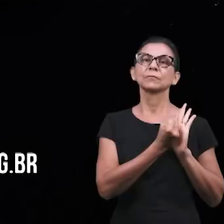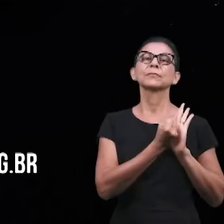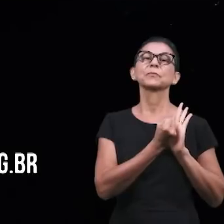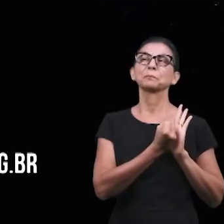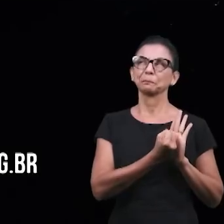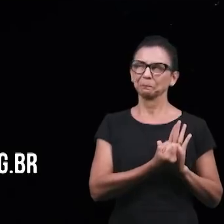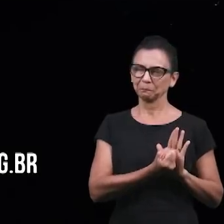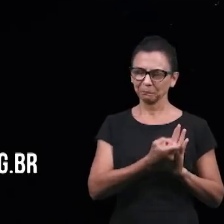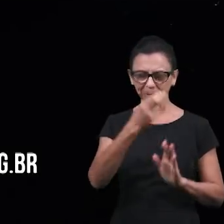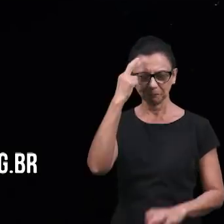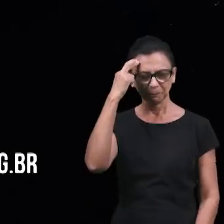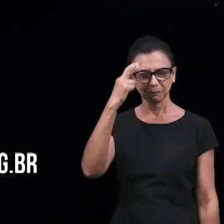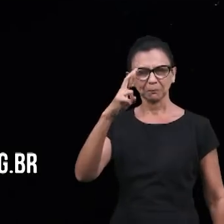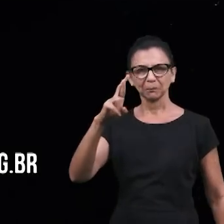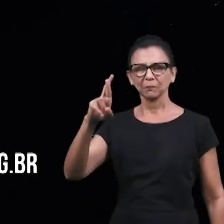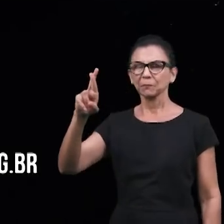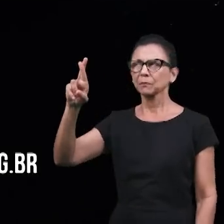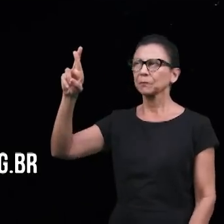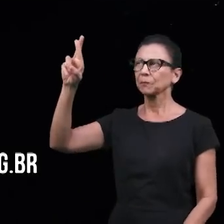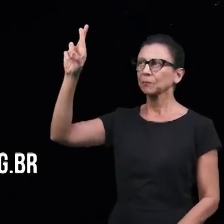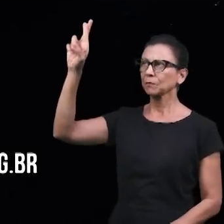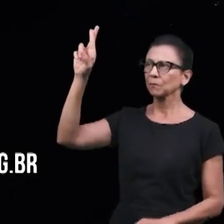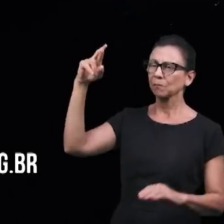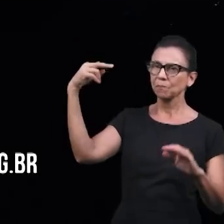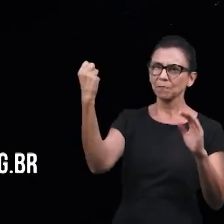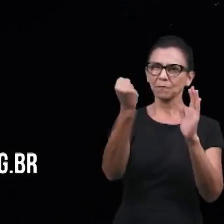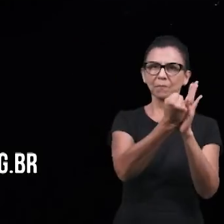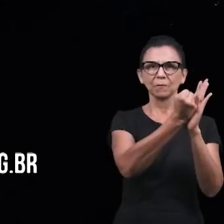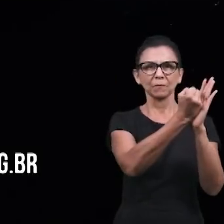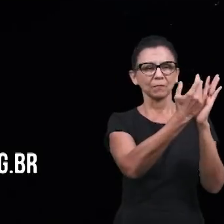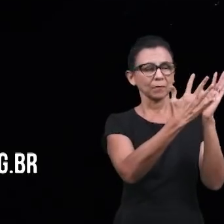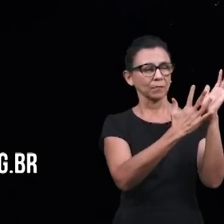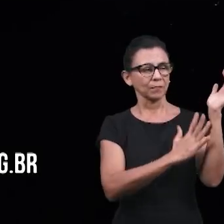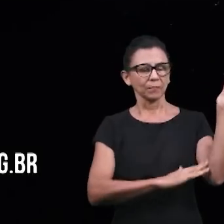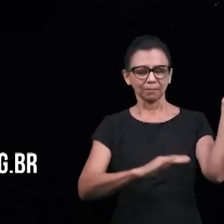teu sangue sobre mim,